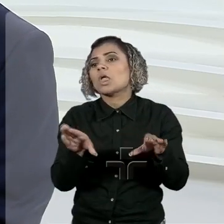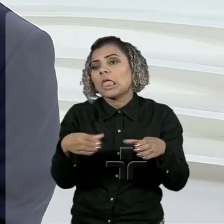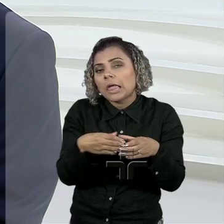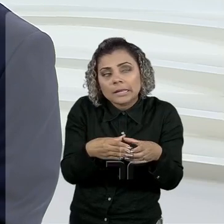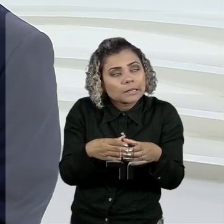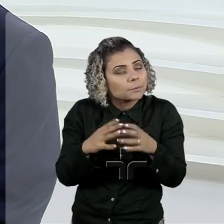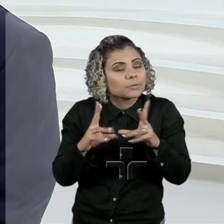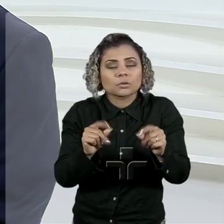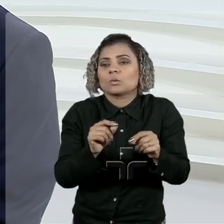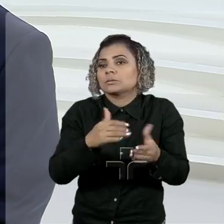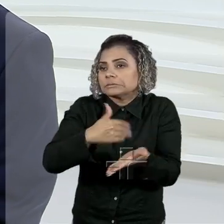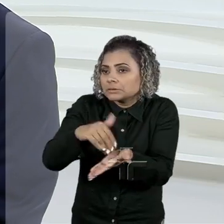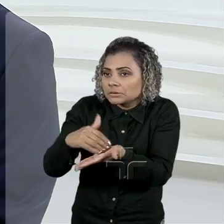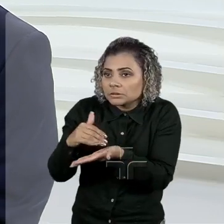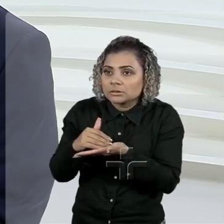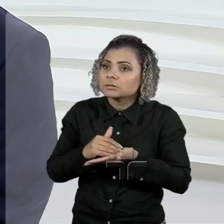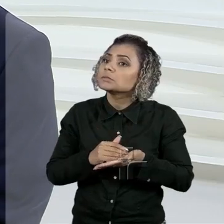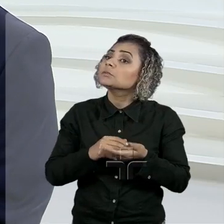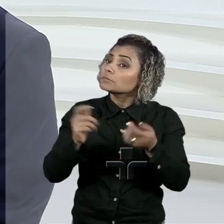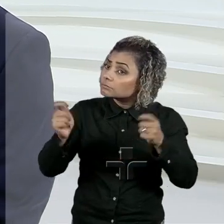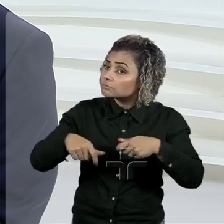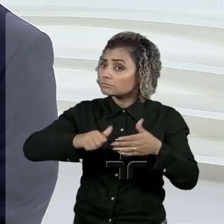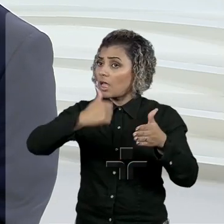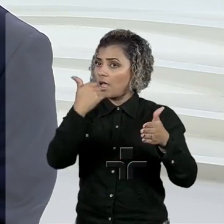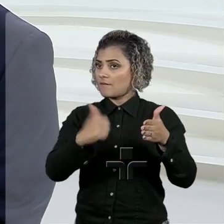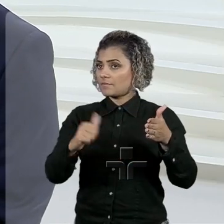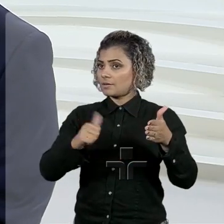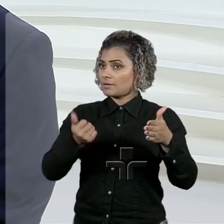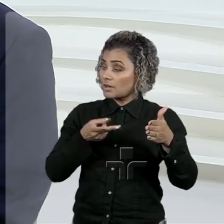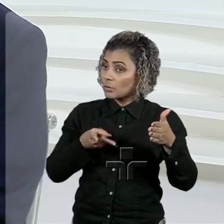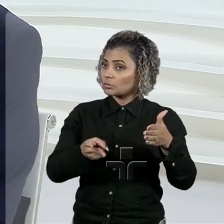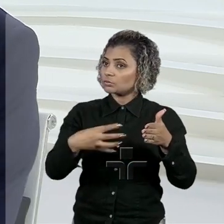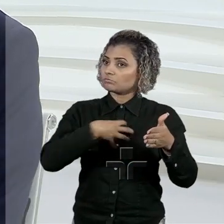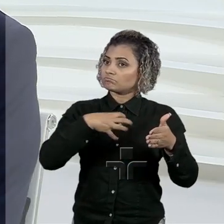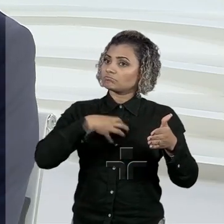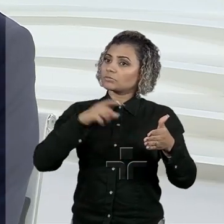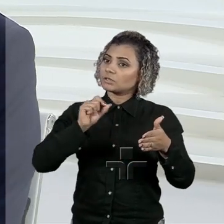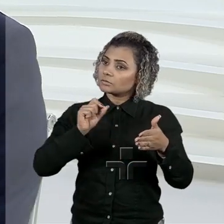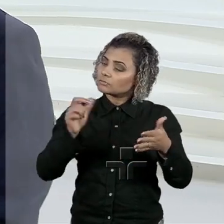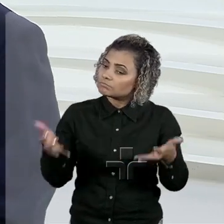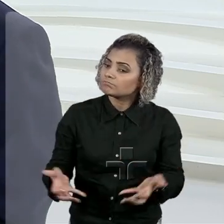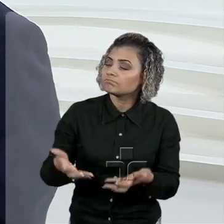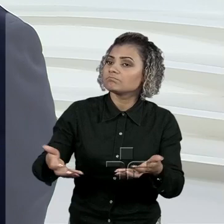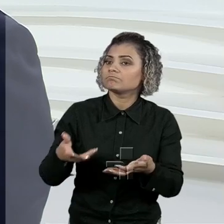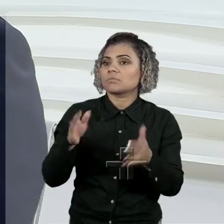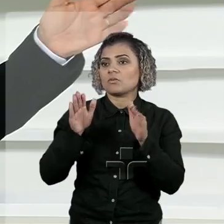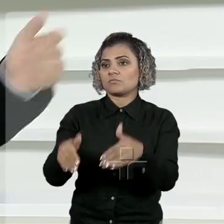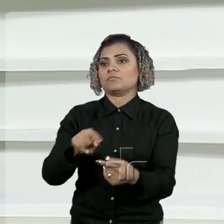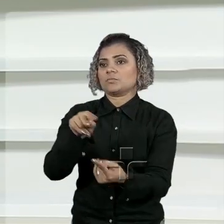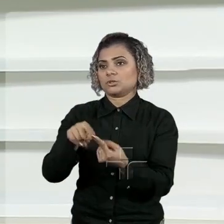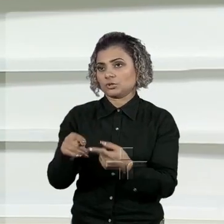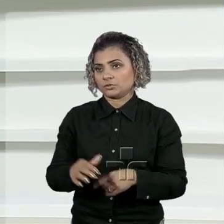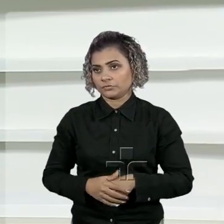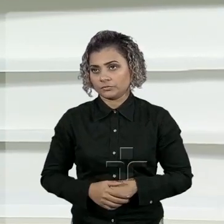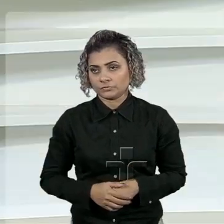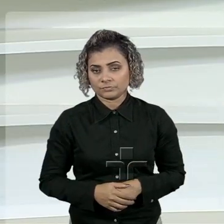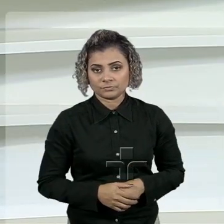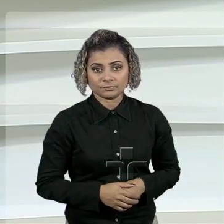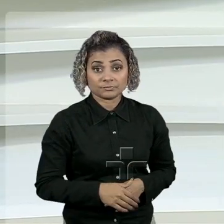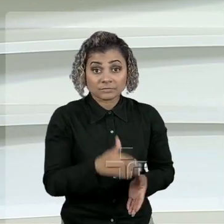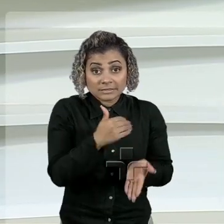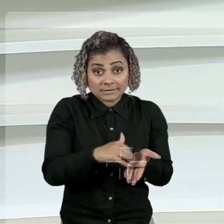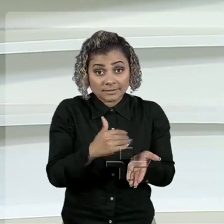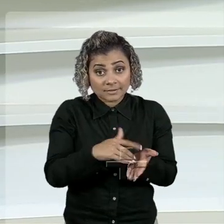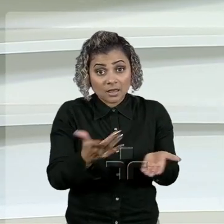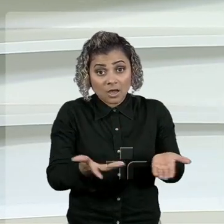como um todo da secretaria, que possa avaliar e permanecer na função quem funciona para aquilo lá. Secretário, a gente está num